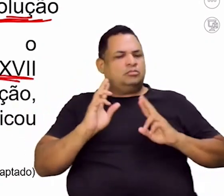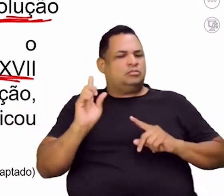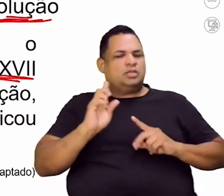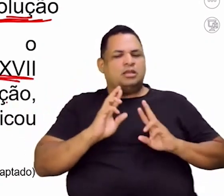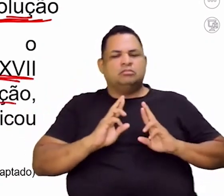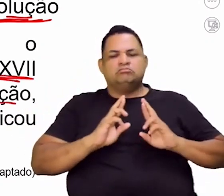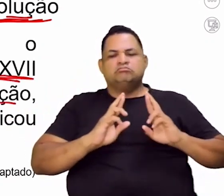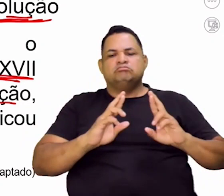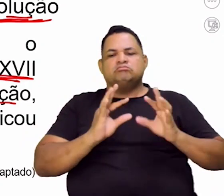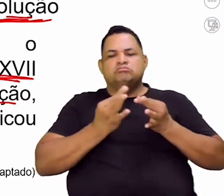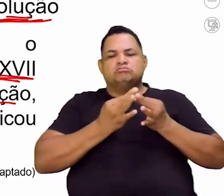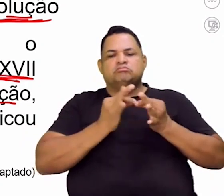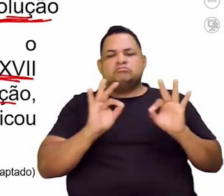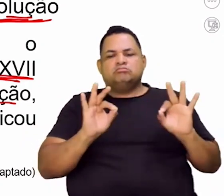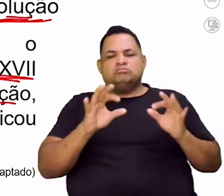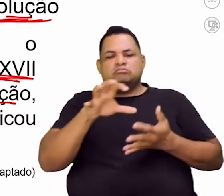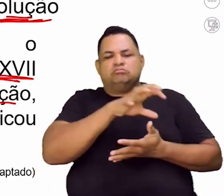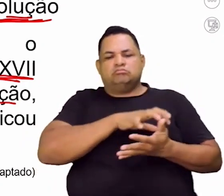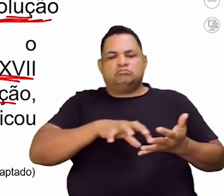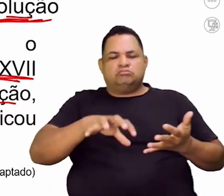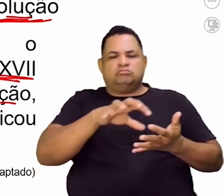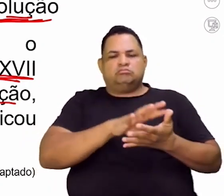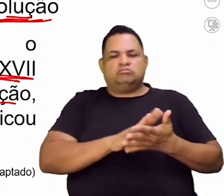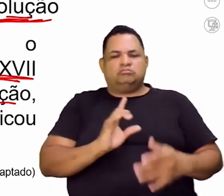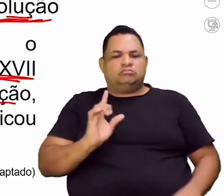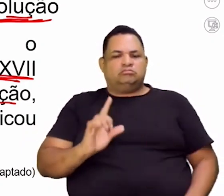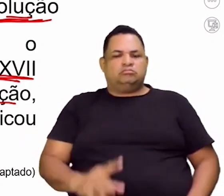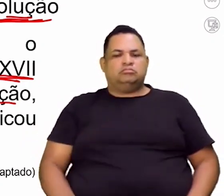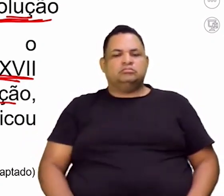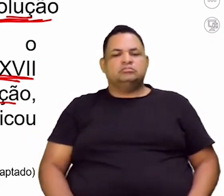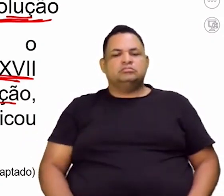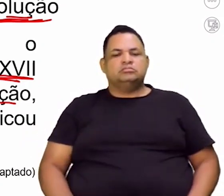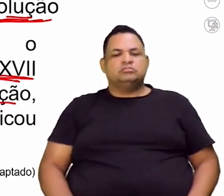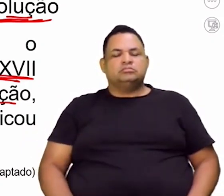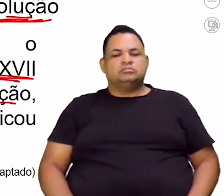representou uma simples revolução. Então, se não foi simples,